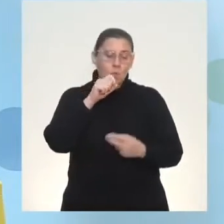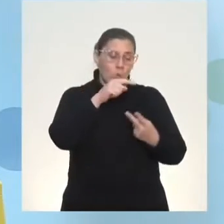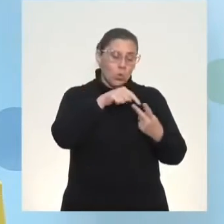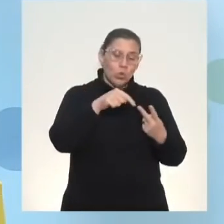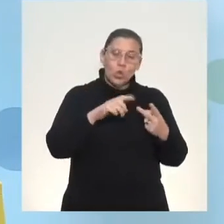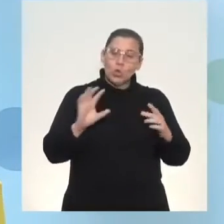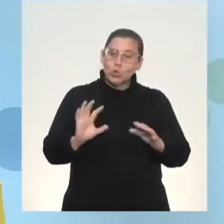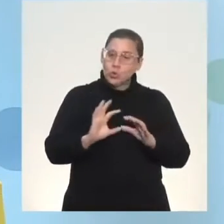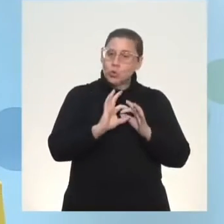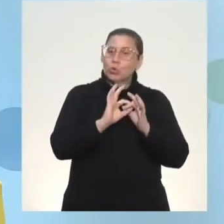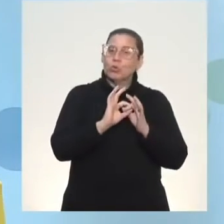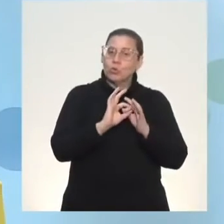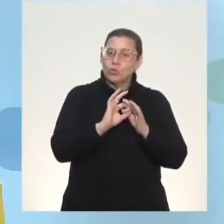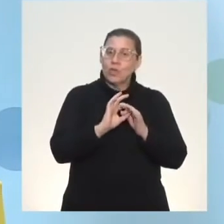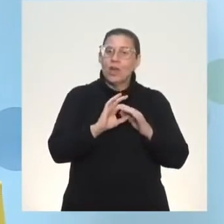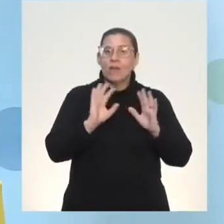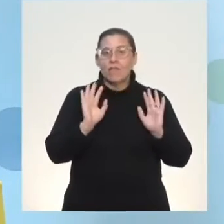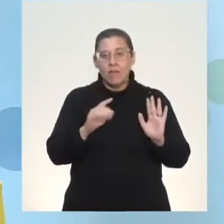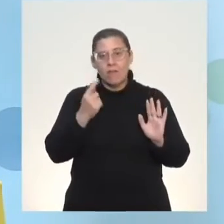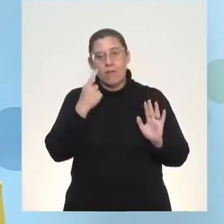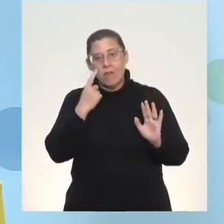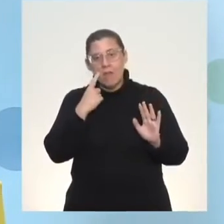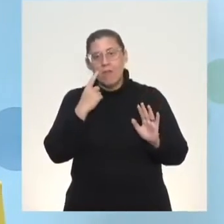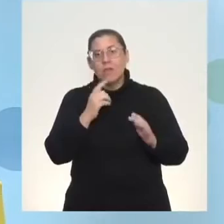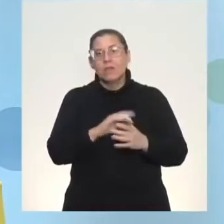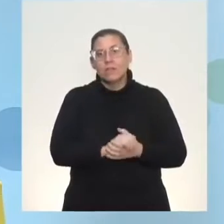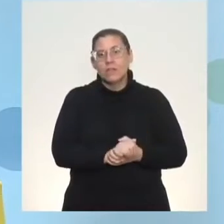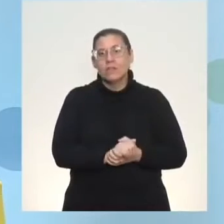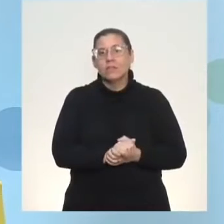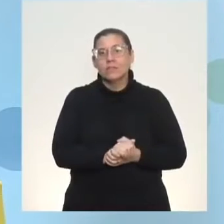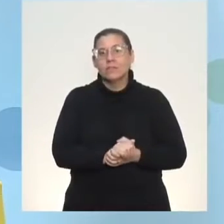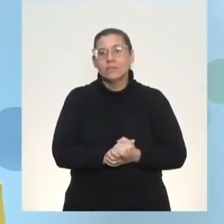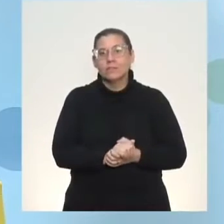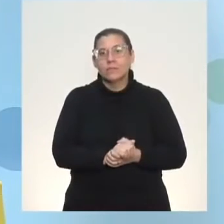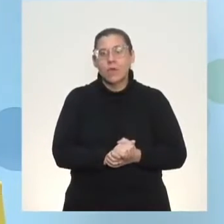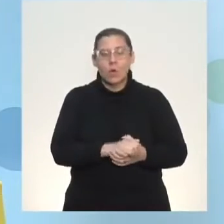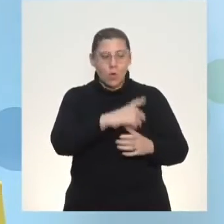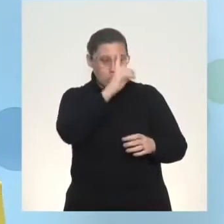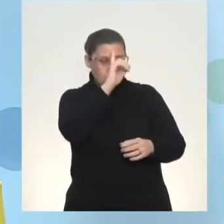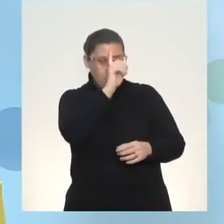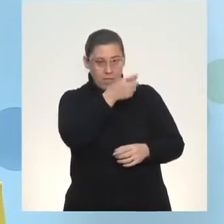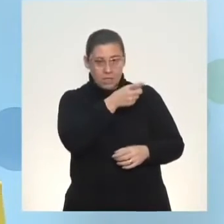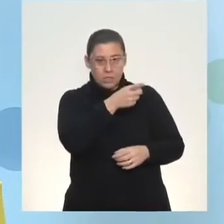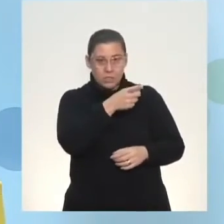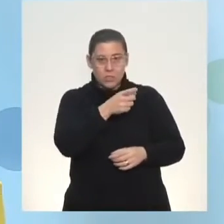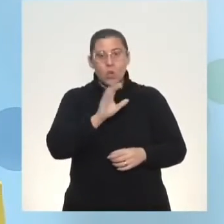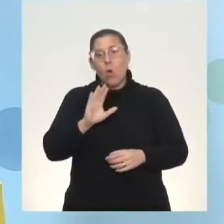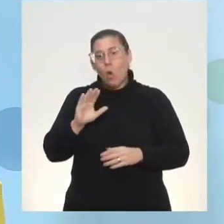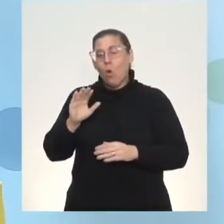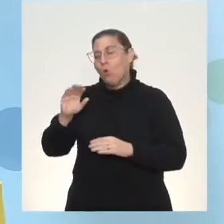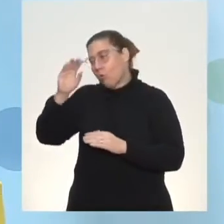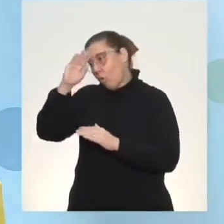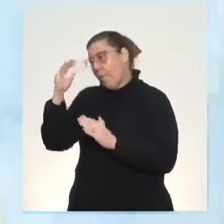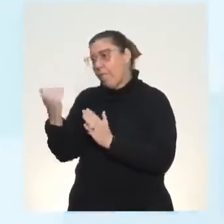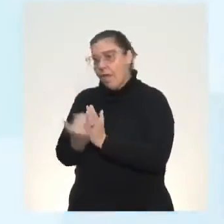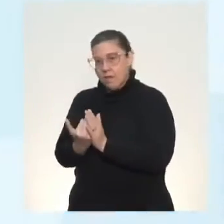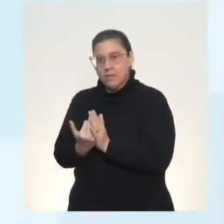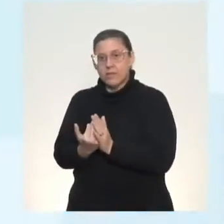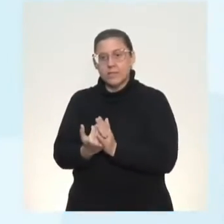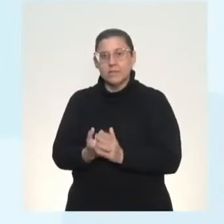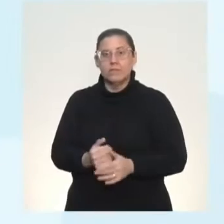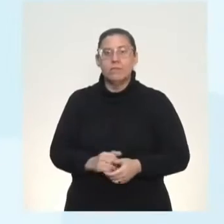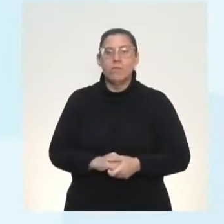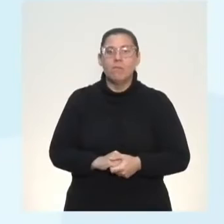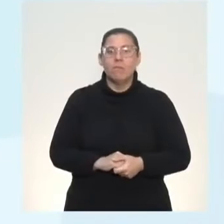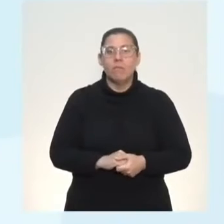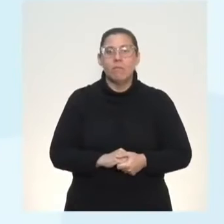causa disso. Aí que vem aquela história de ser dominante ou ser recessivo. Tá bom? Vamos prosseguir aqui com a informação.